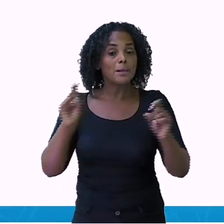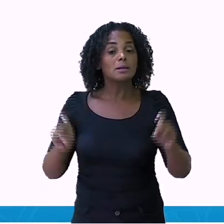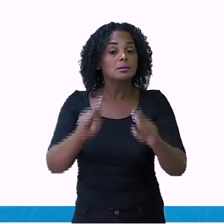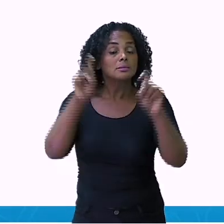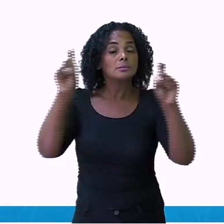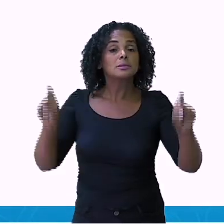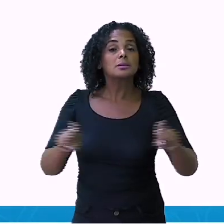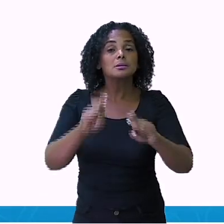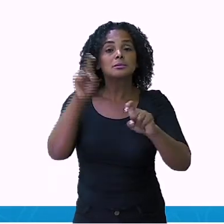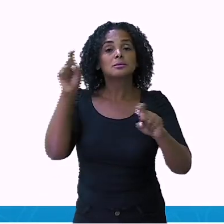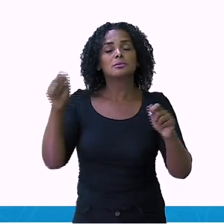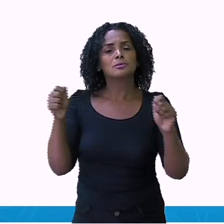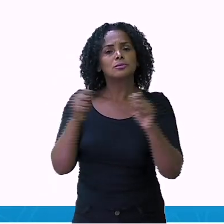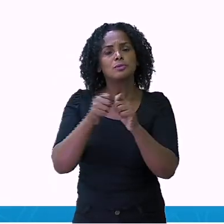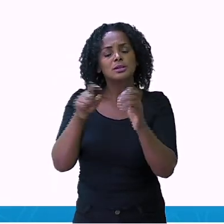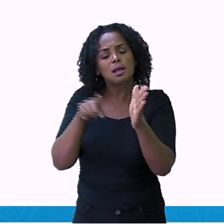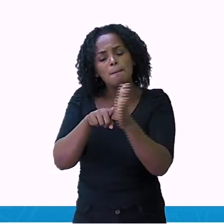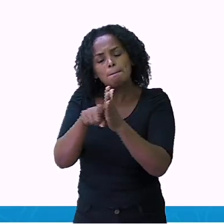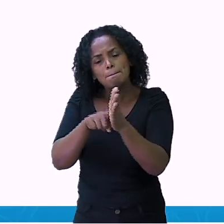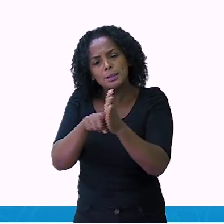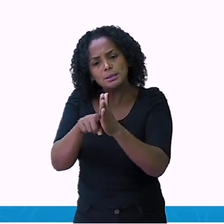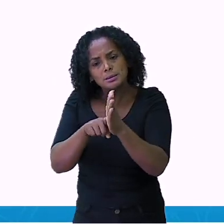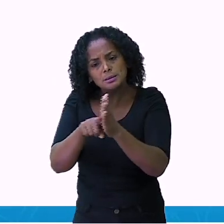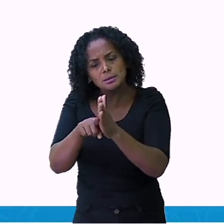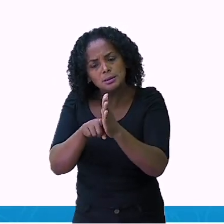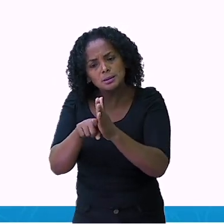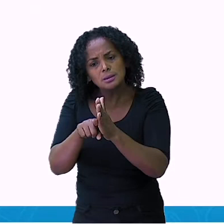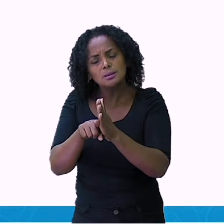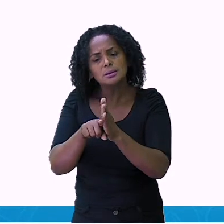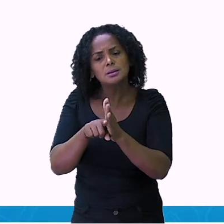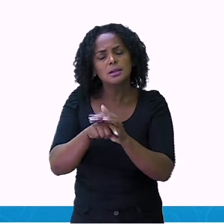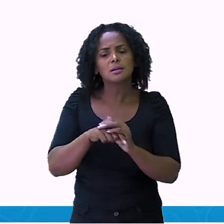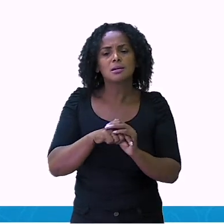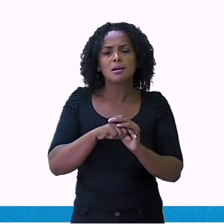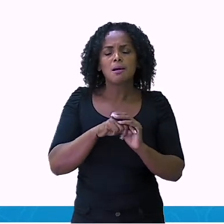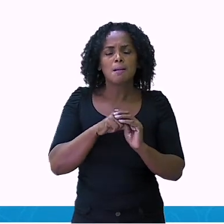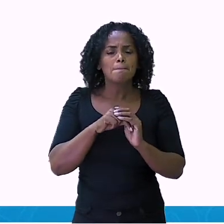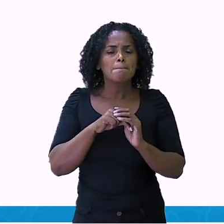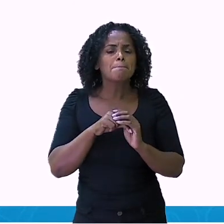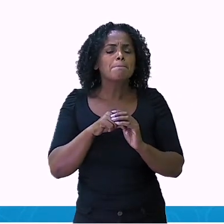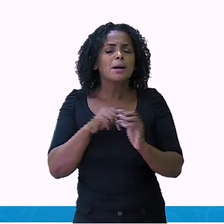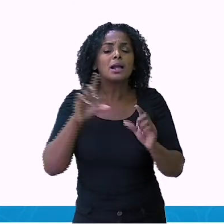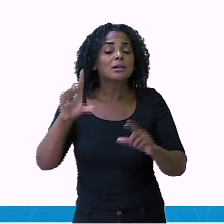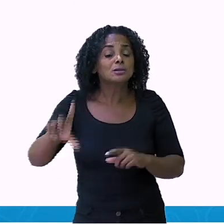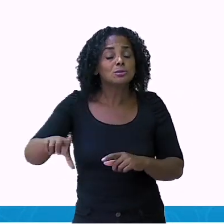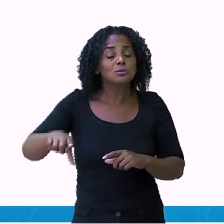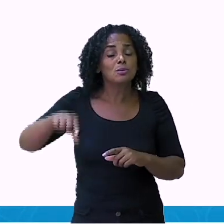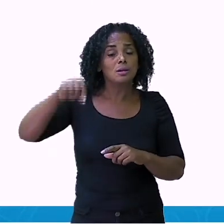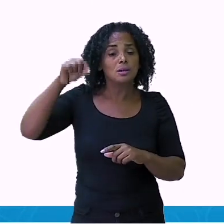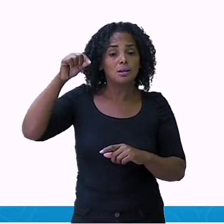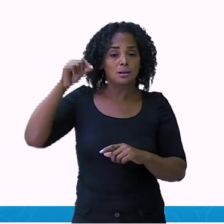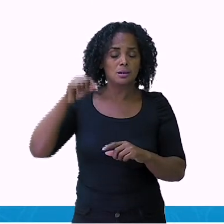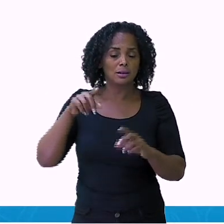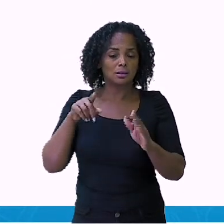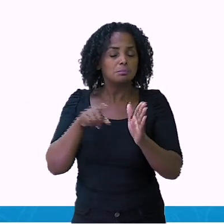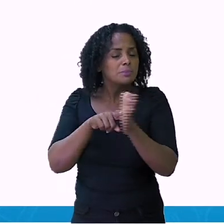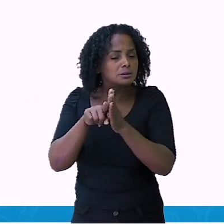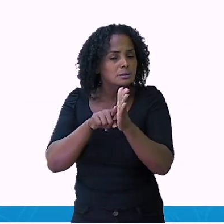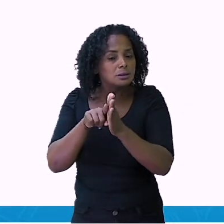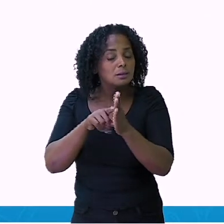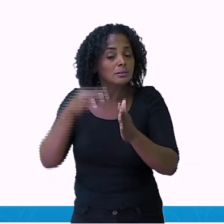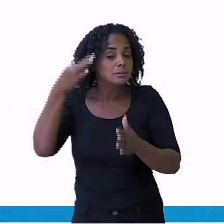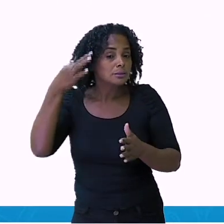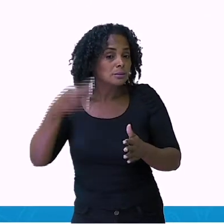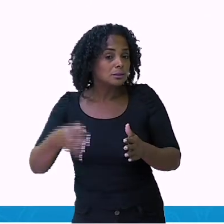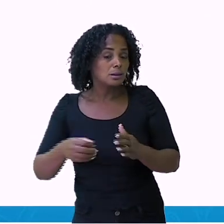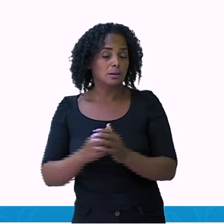quê? Pesquisas em sites confiáveis, para que também não seja, né, uma coisa ilegal. Então, o comércio digital é o que a gente vai